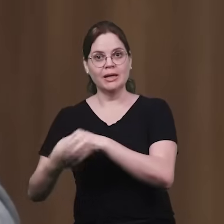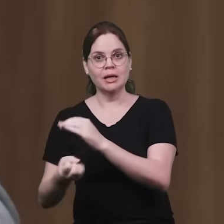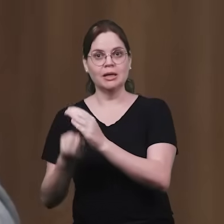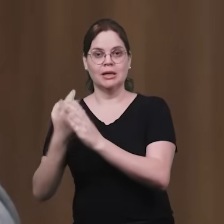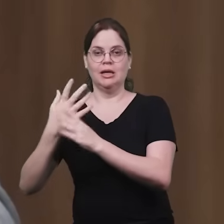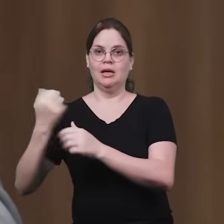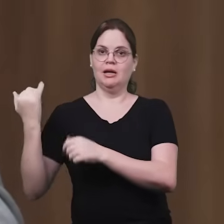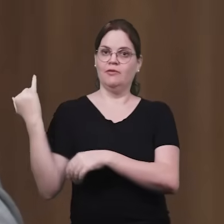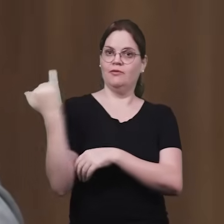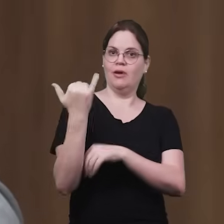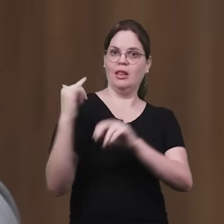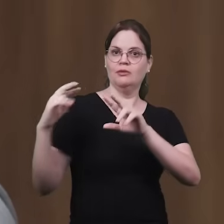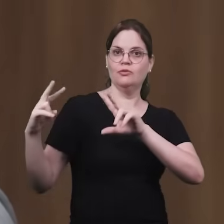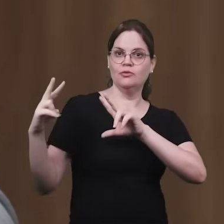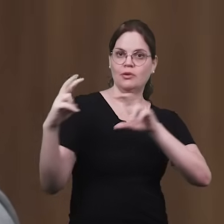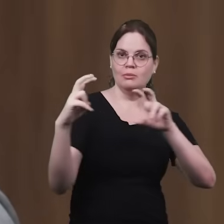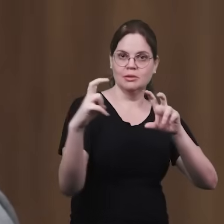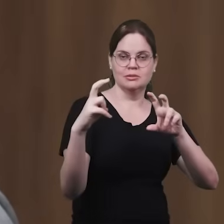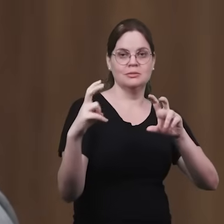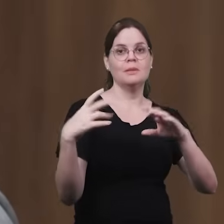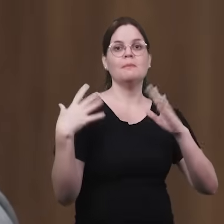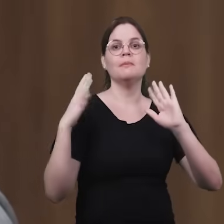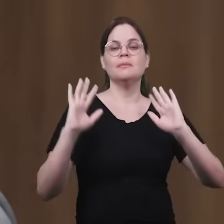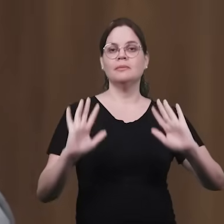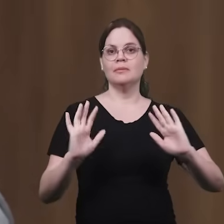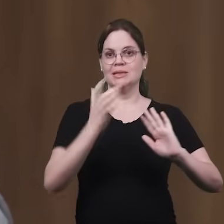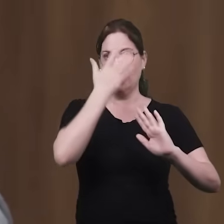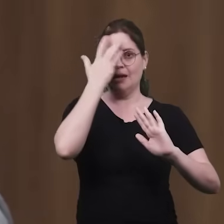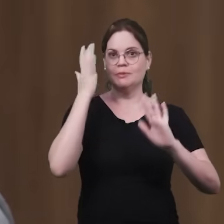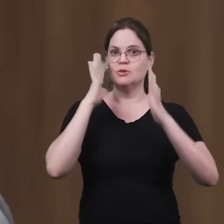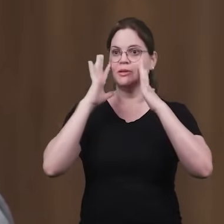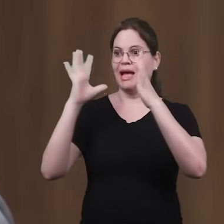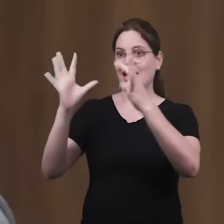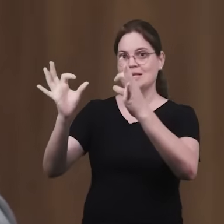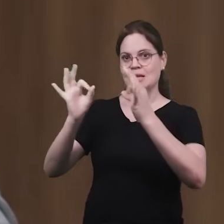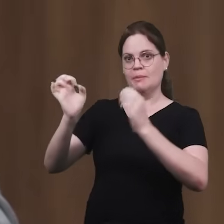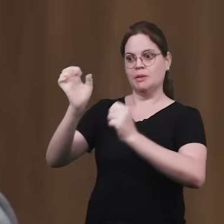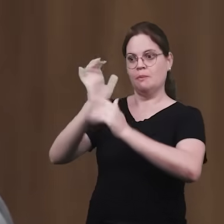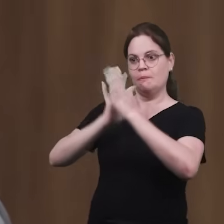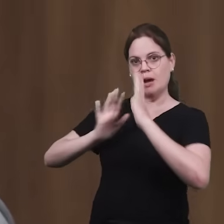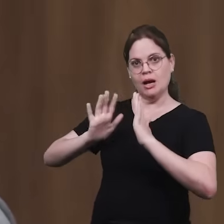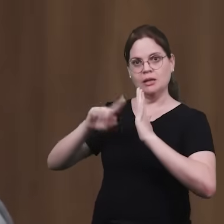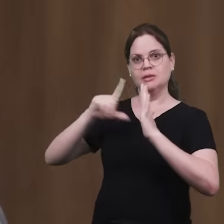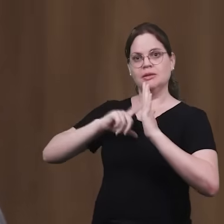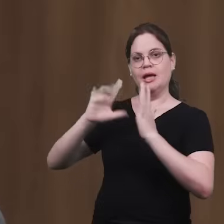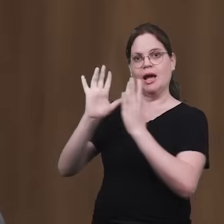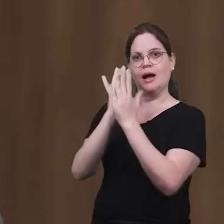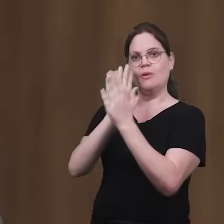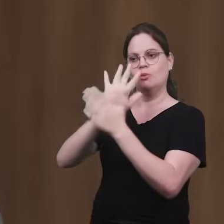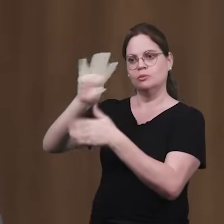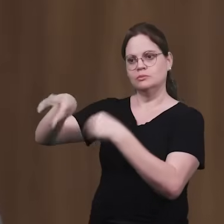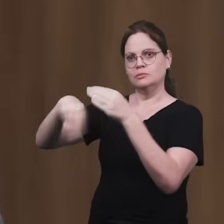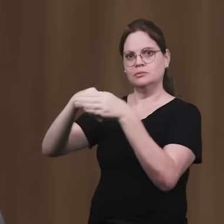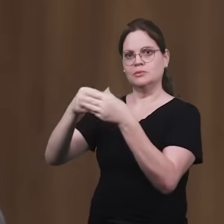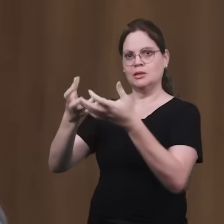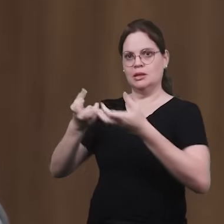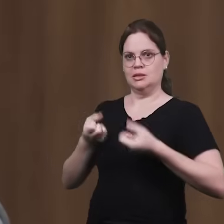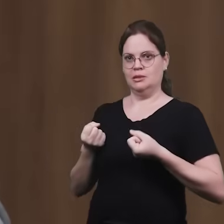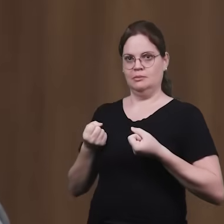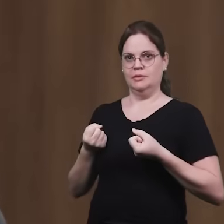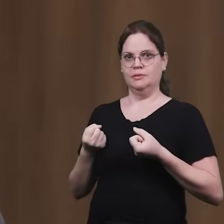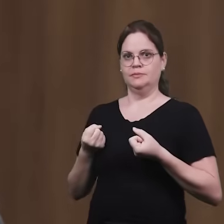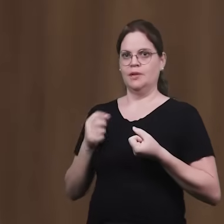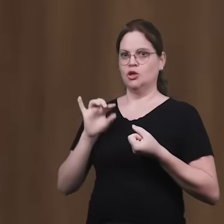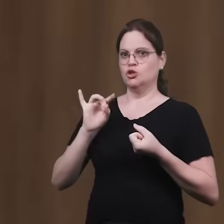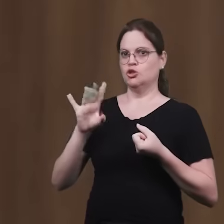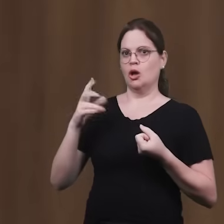receptor, ele precisa entender, ou seja, quem está ouvindo, precisa entender que também há elementos que envolvem essa recepção. Você